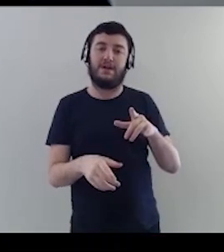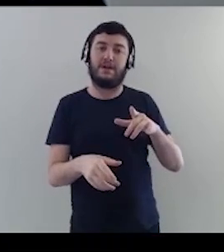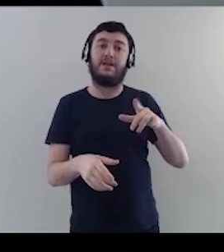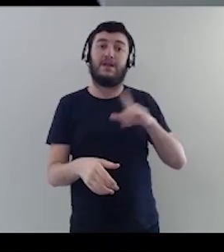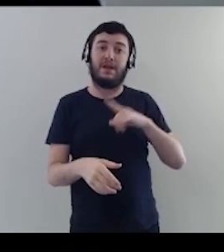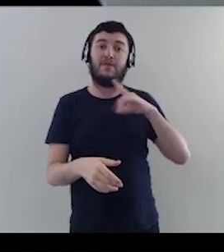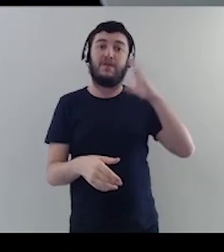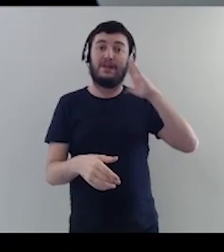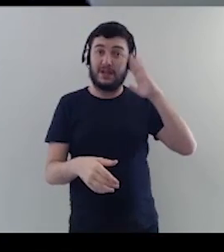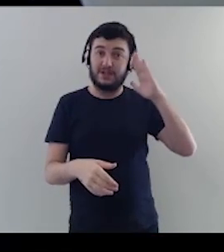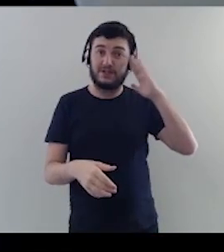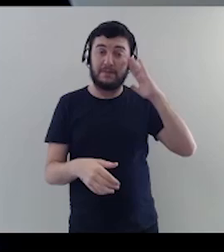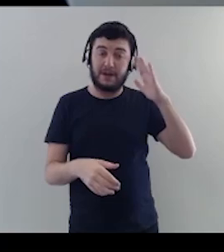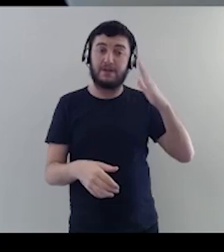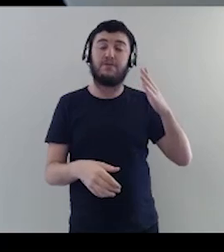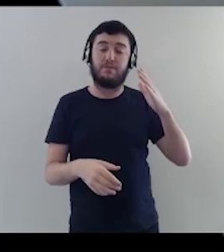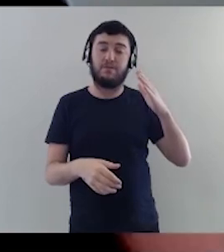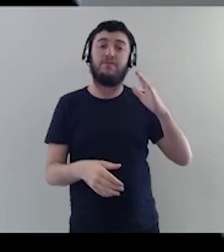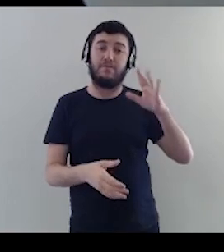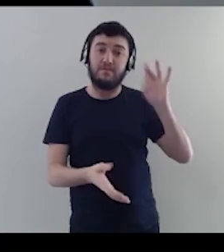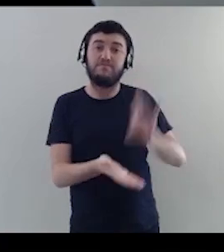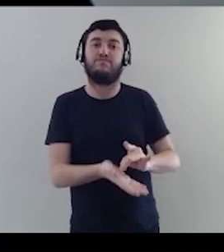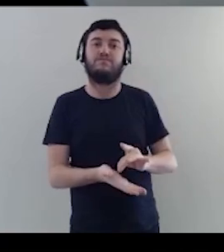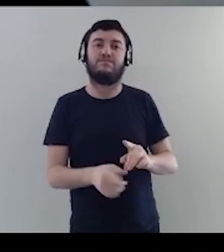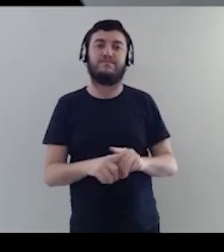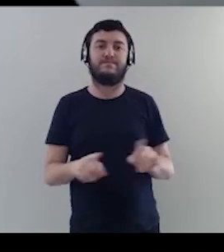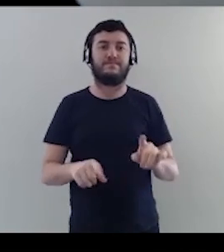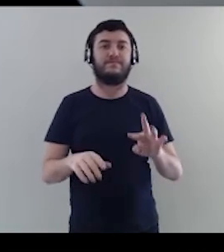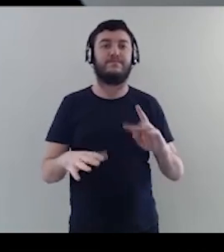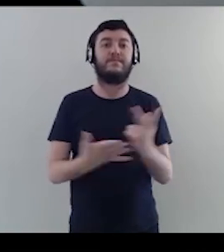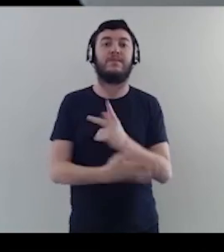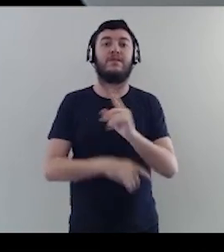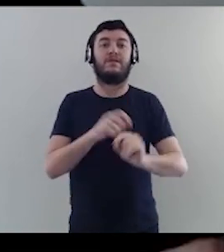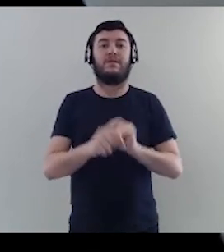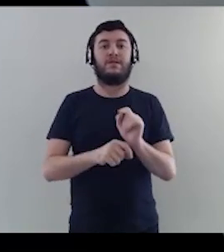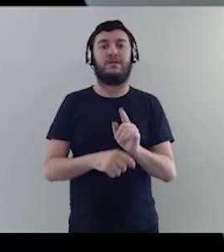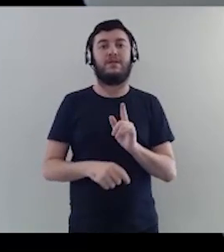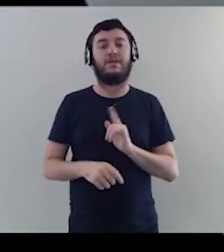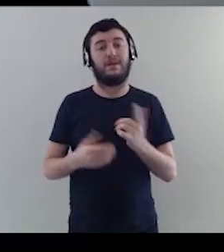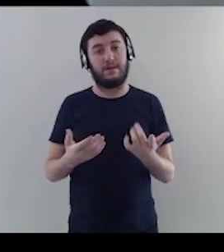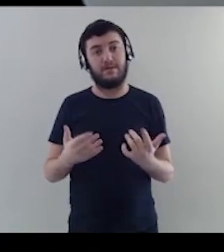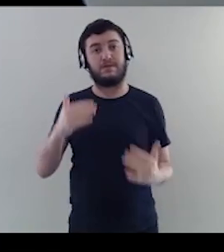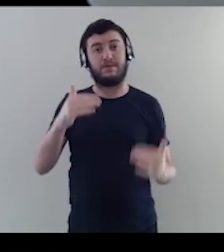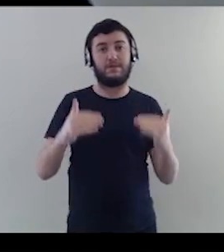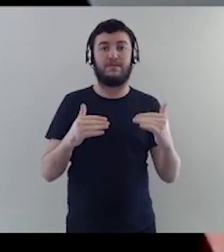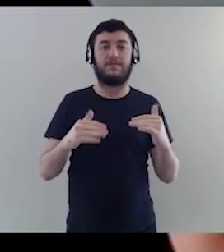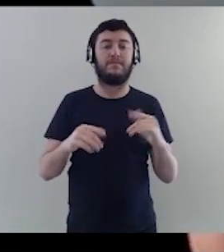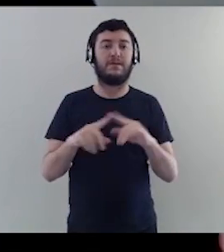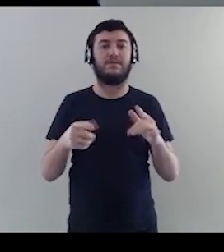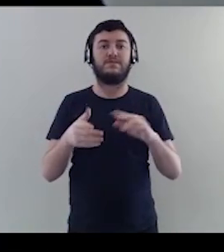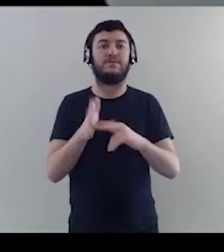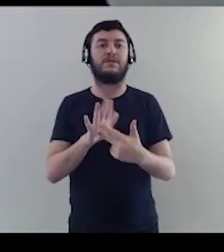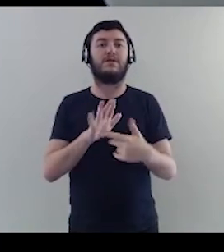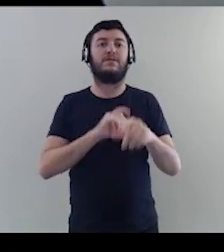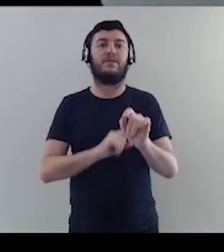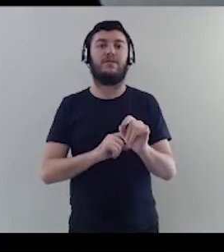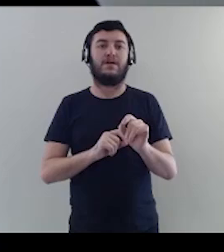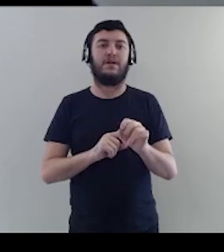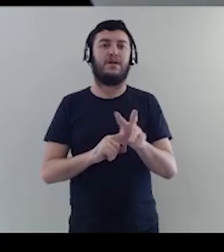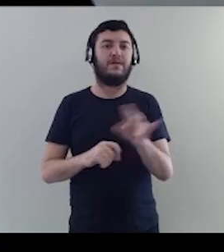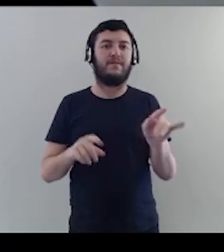em sede de controle concreto de constitucionalidade, todavia, sendo estável, não significa que seja uma realidade